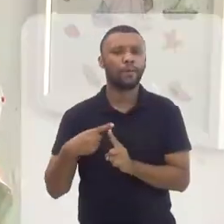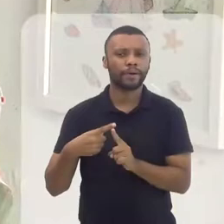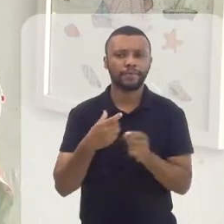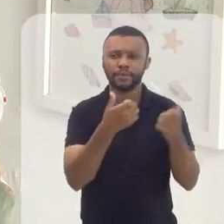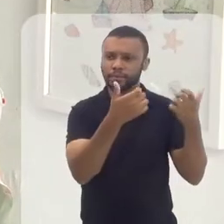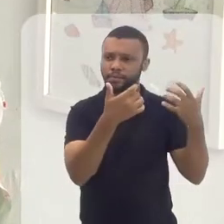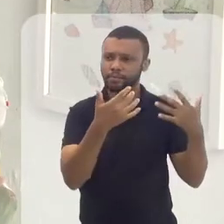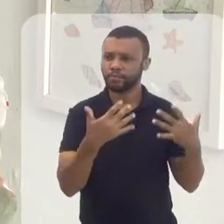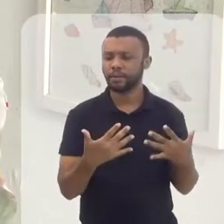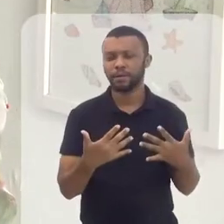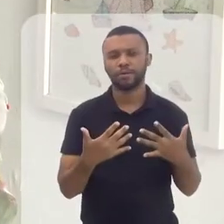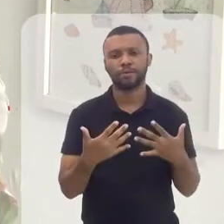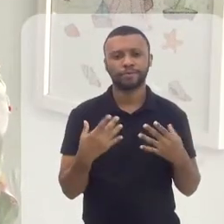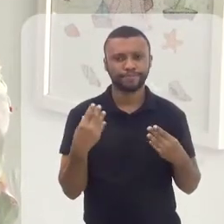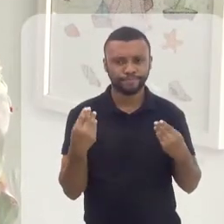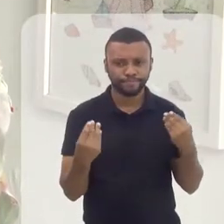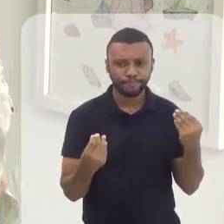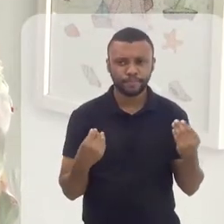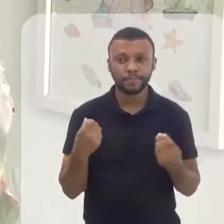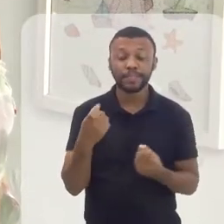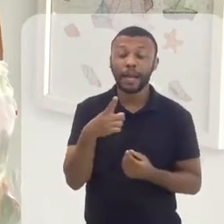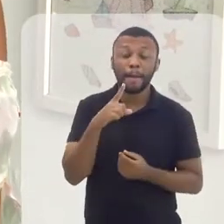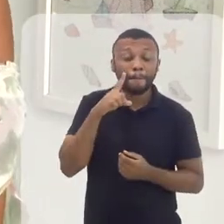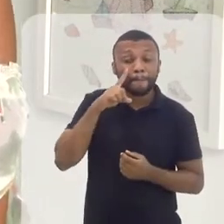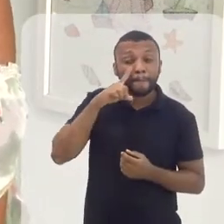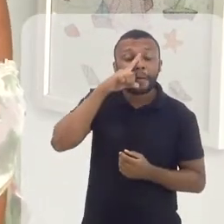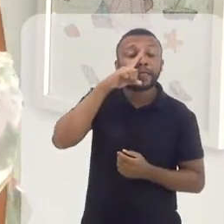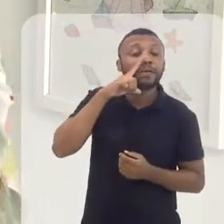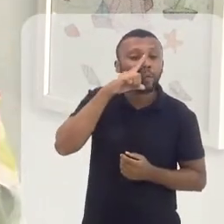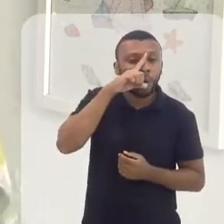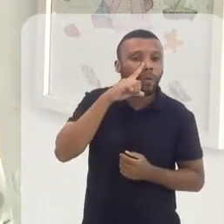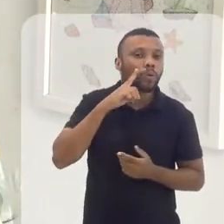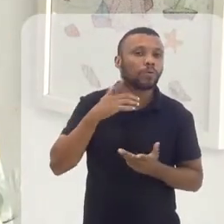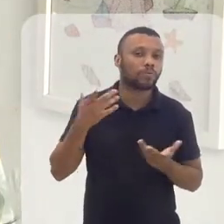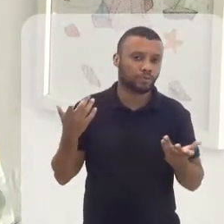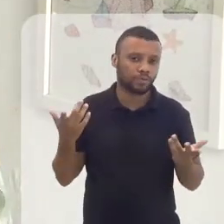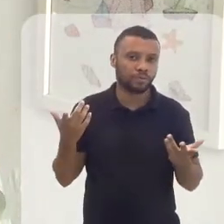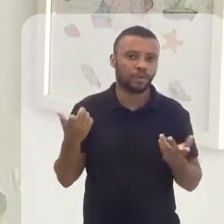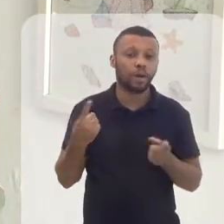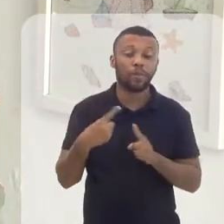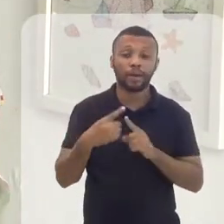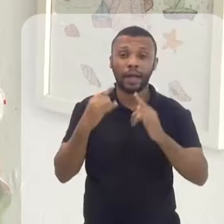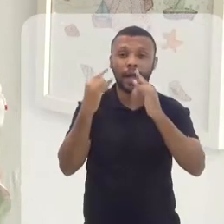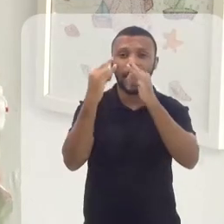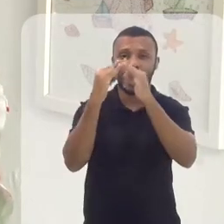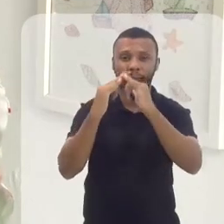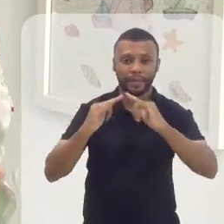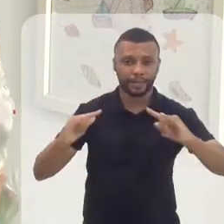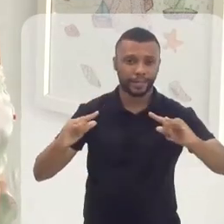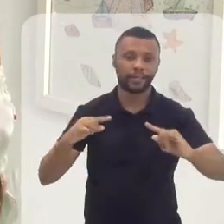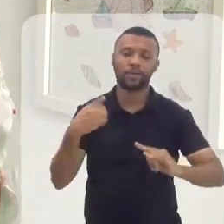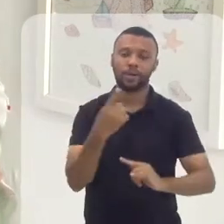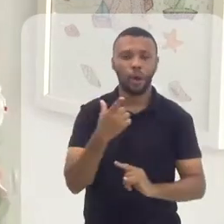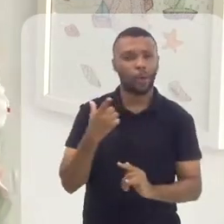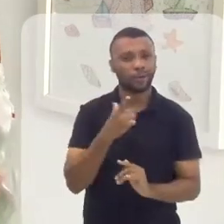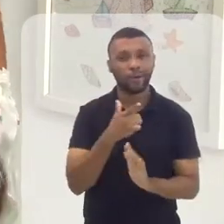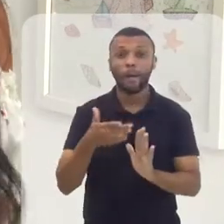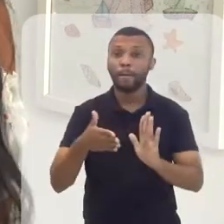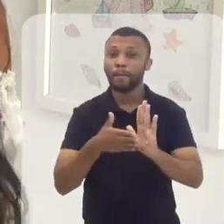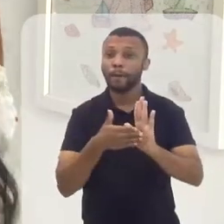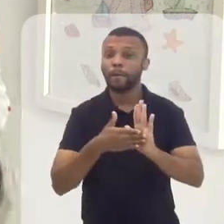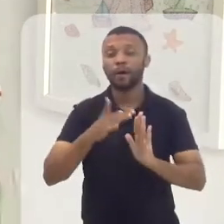isso que você fala mesmo, quer dizer, é perigoso. Certo. Né? Porque a tenda, a gente conseguiu